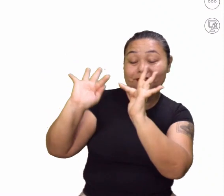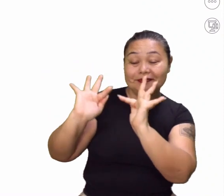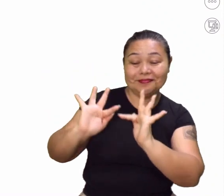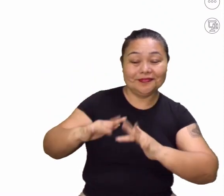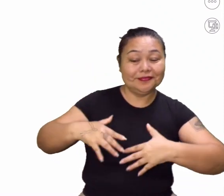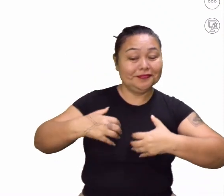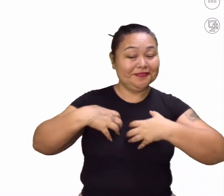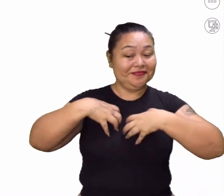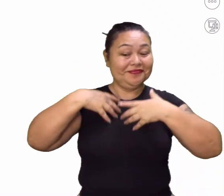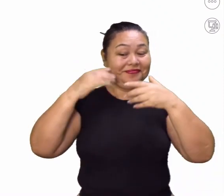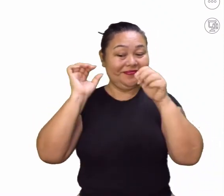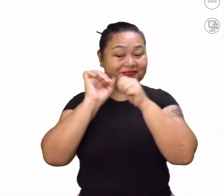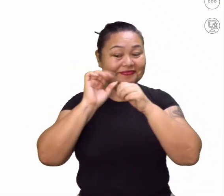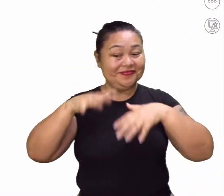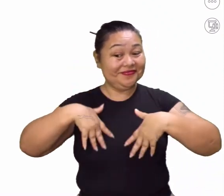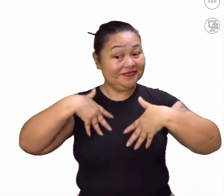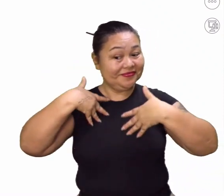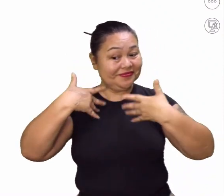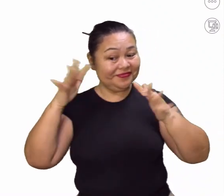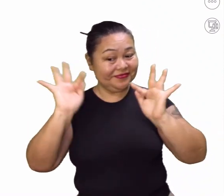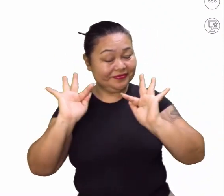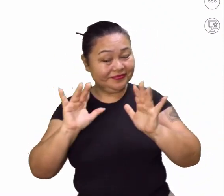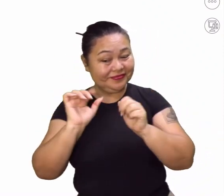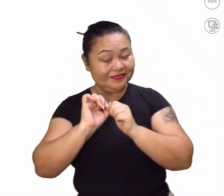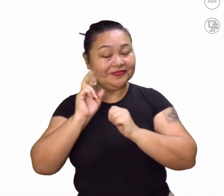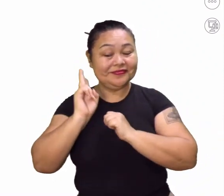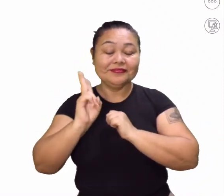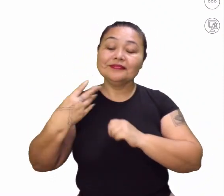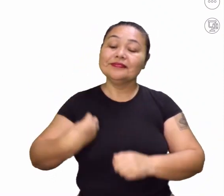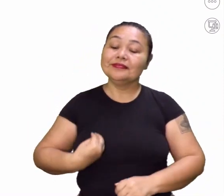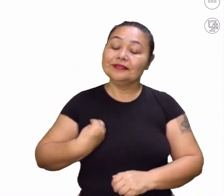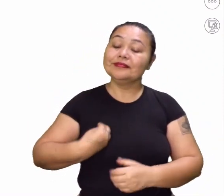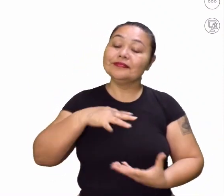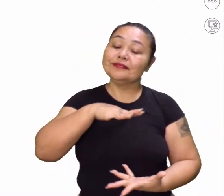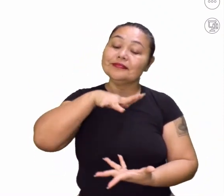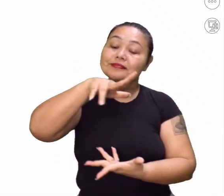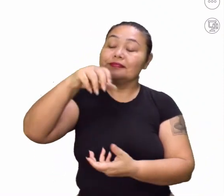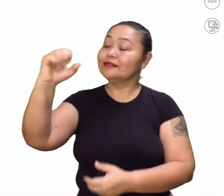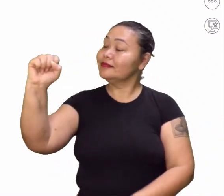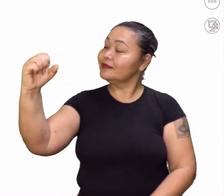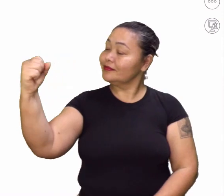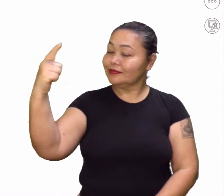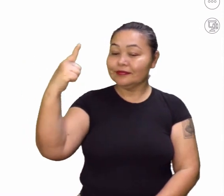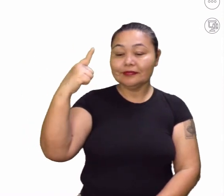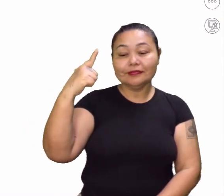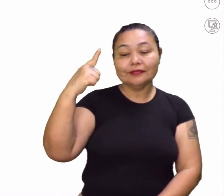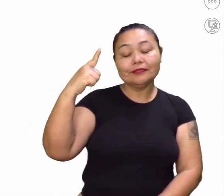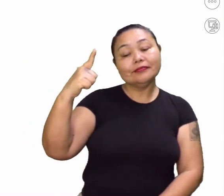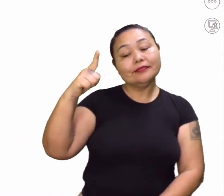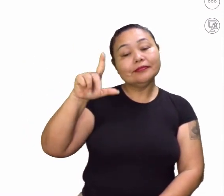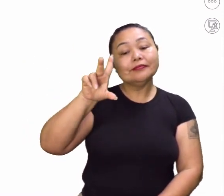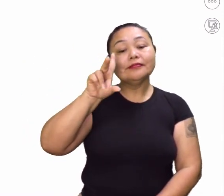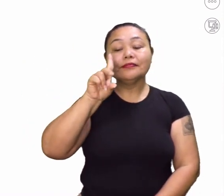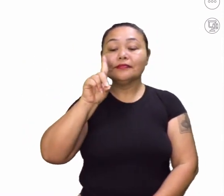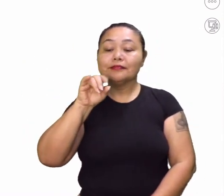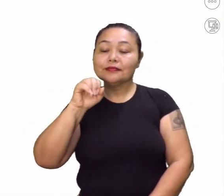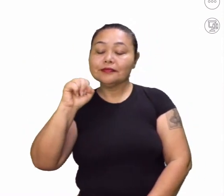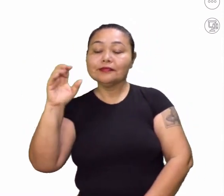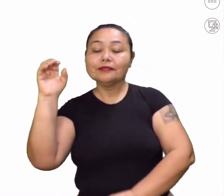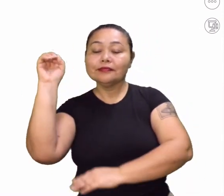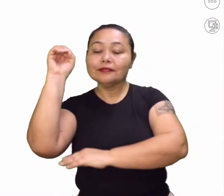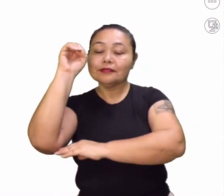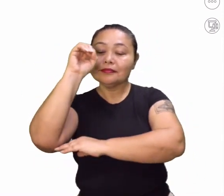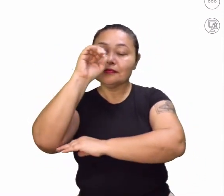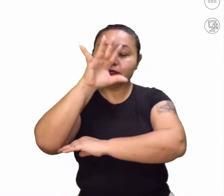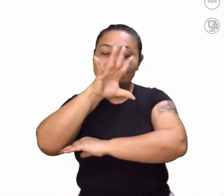que permanecer, se tornar permanente no nosso planeta, é o Sol, né? Então vai suceder os dias e as noites,